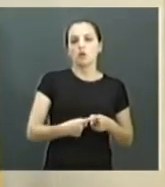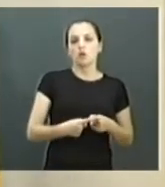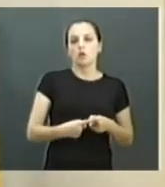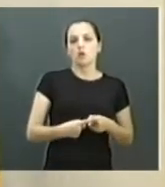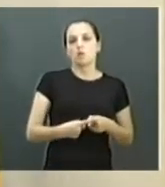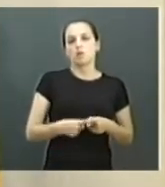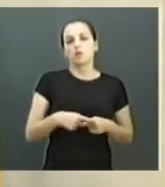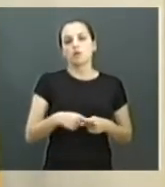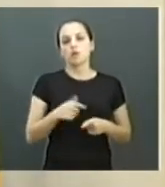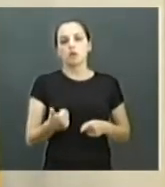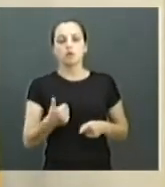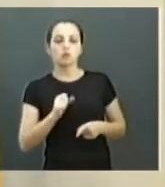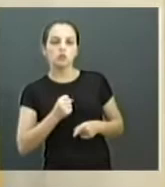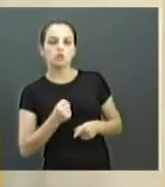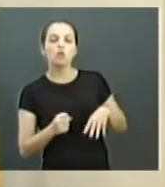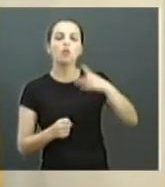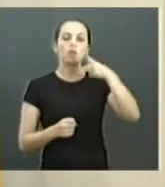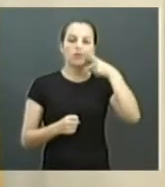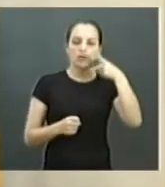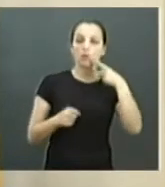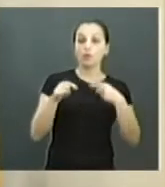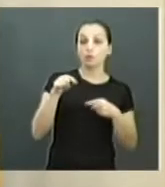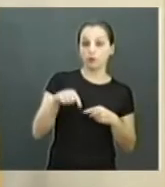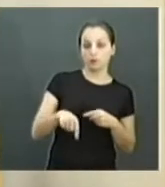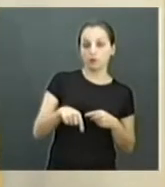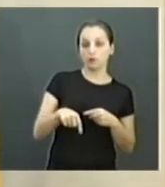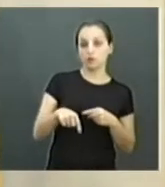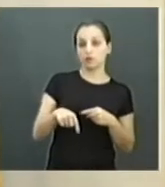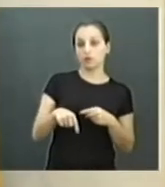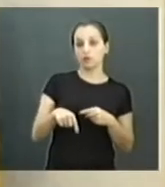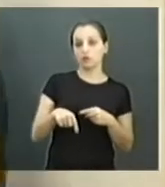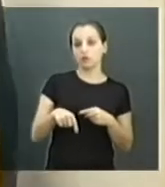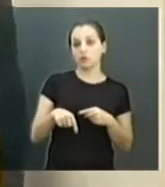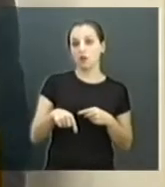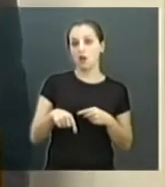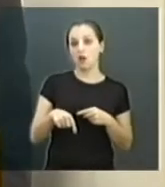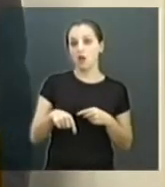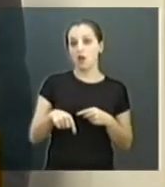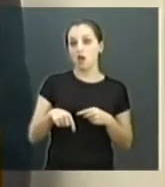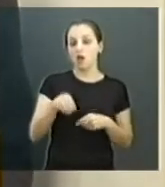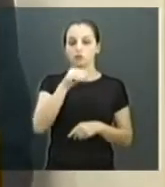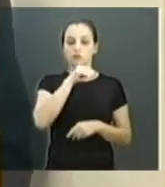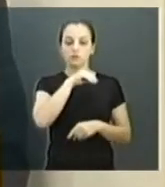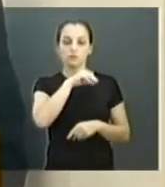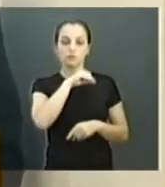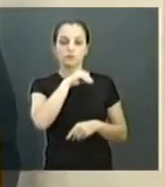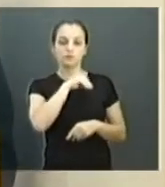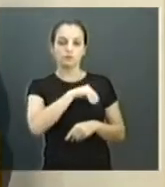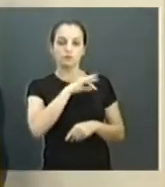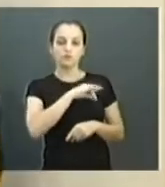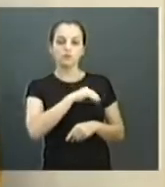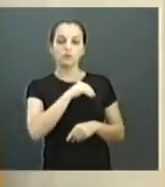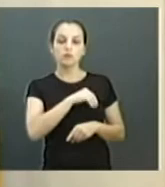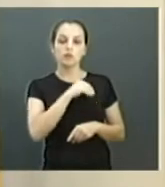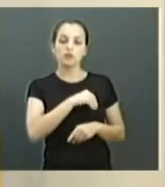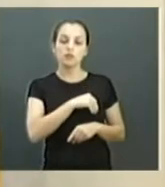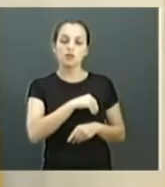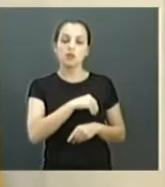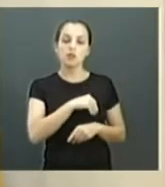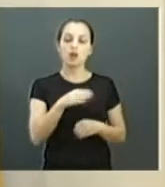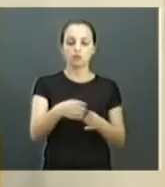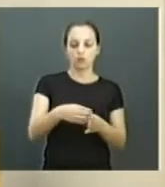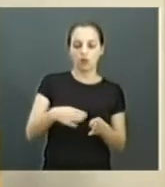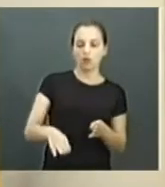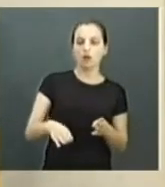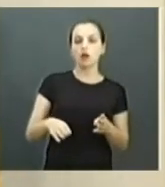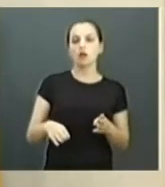esses 18 vereadores, iam dar a maior recuperação salarial da história da Câmara para o servidor. Se queriam mais,